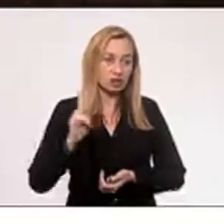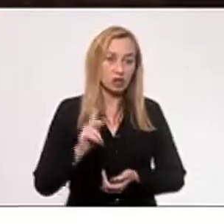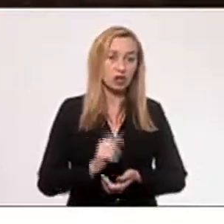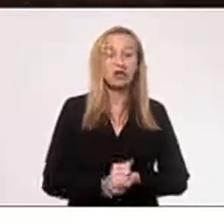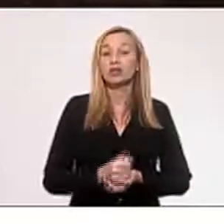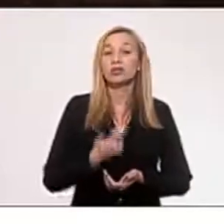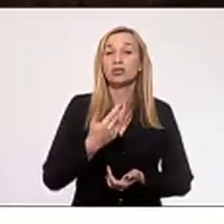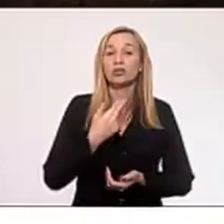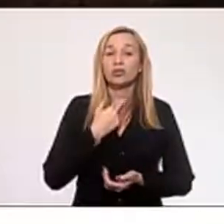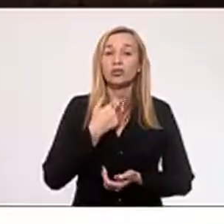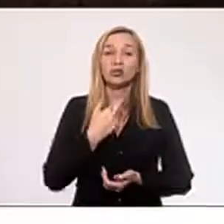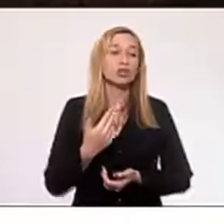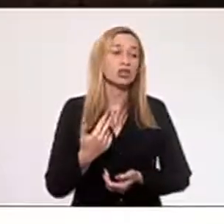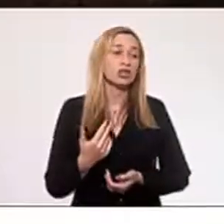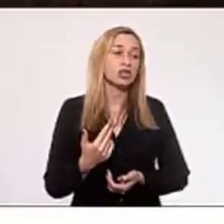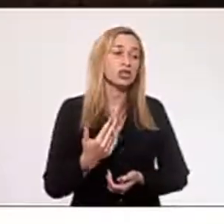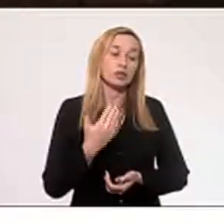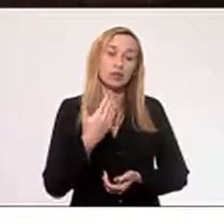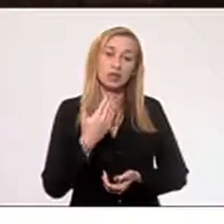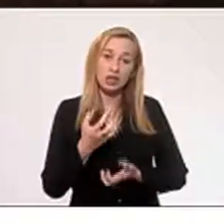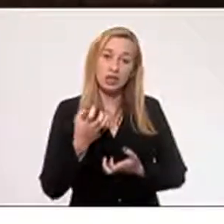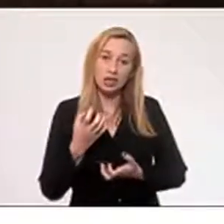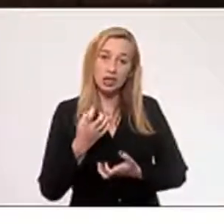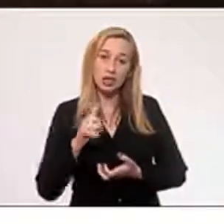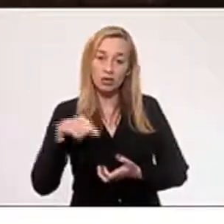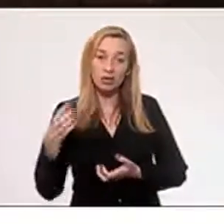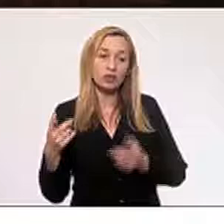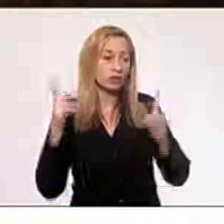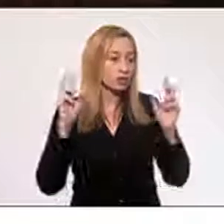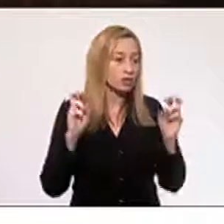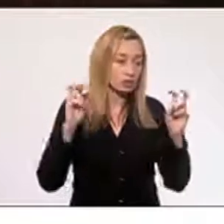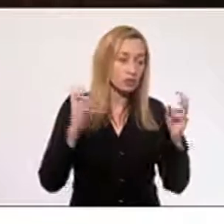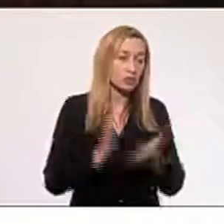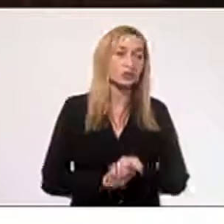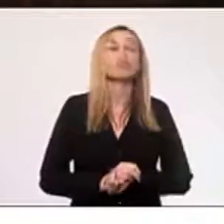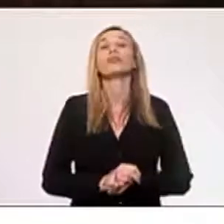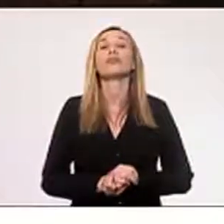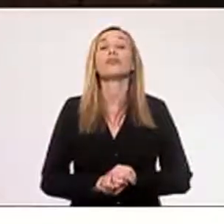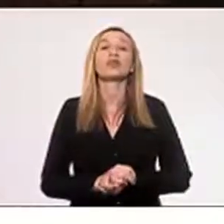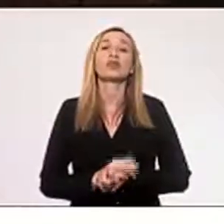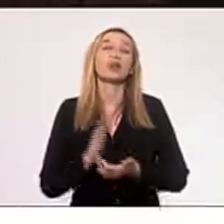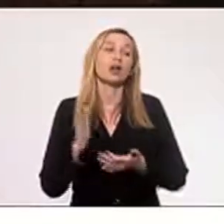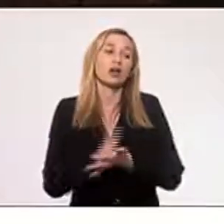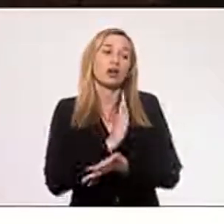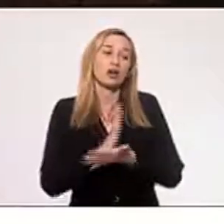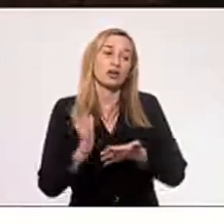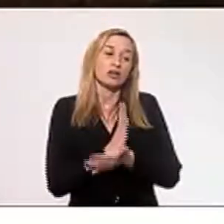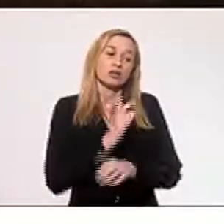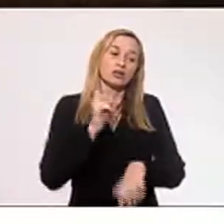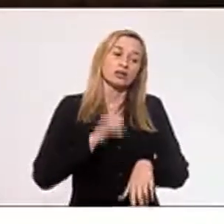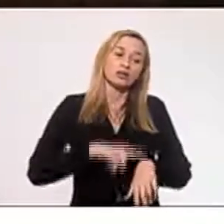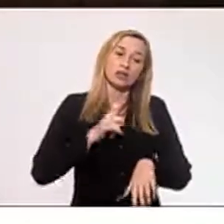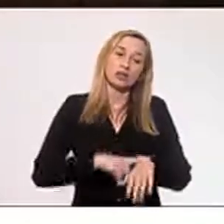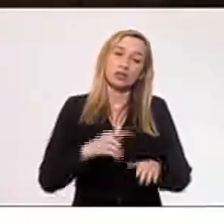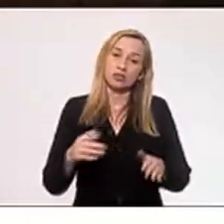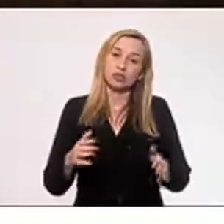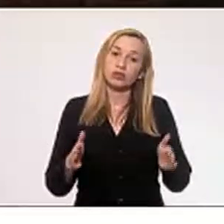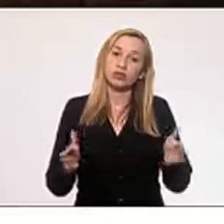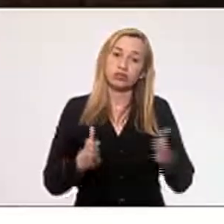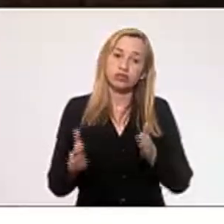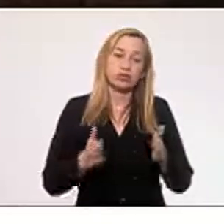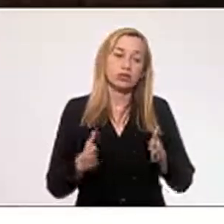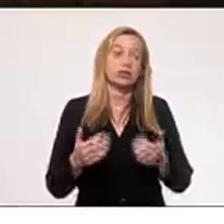a instalação da CPI, já que há 7 outras em funcionamento, inclusive algumas com prazos sendo prorrogados, ele entendeu